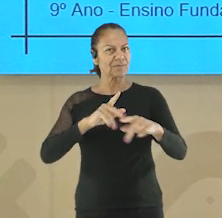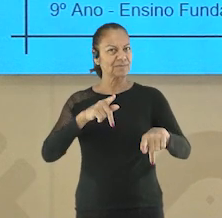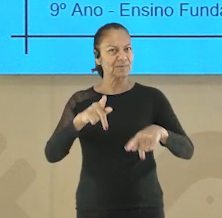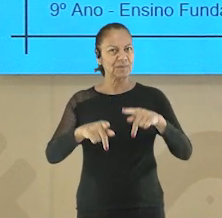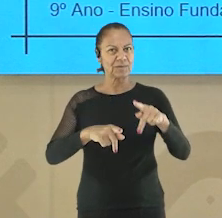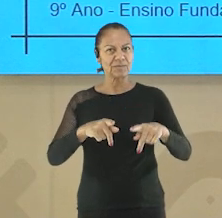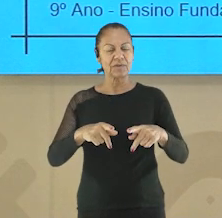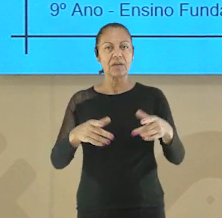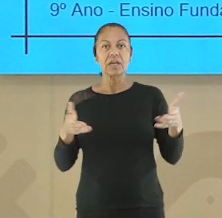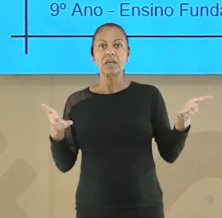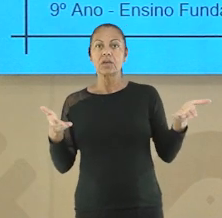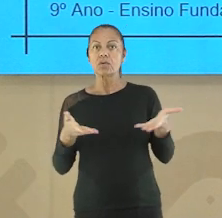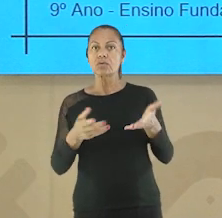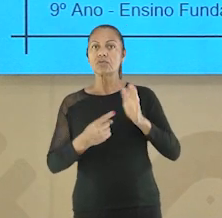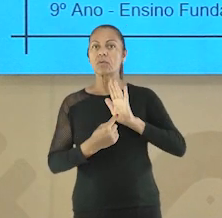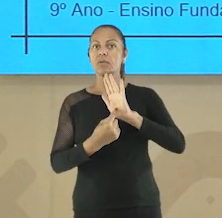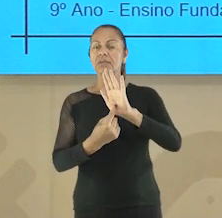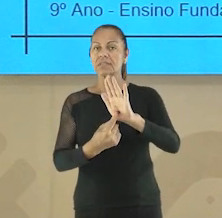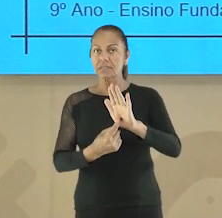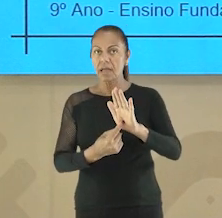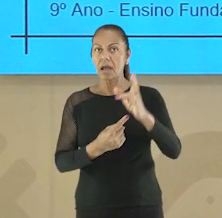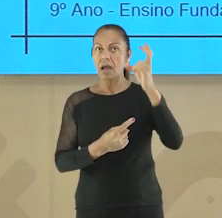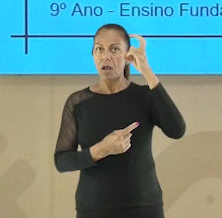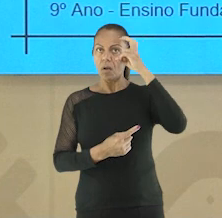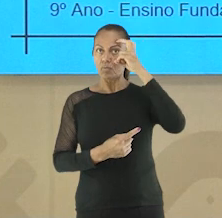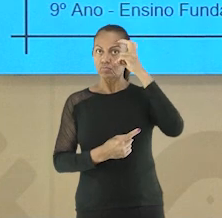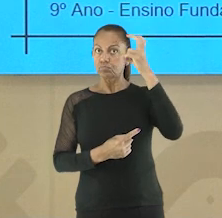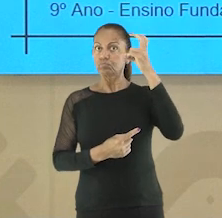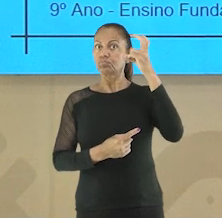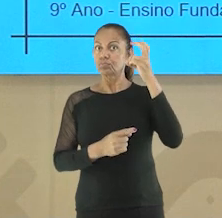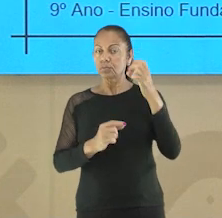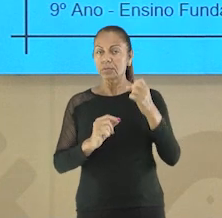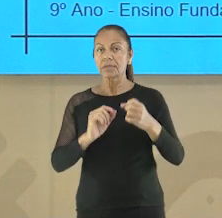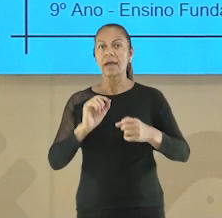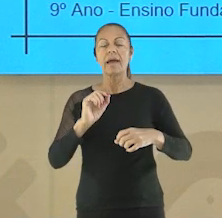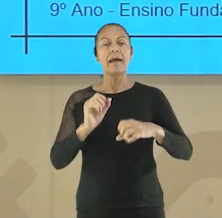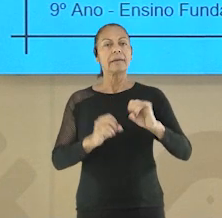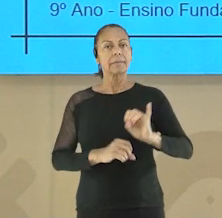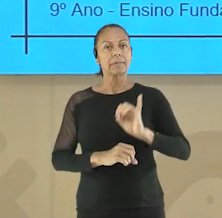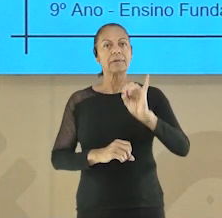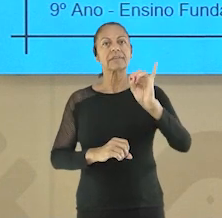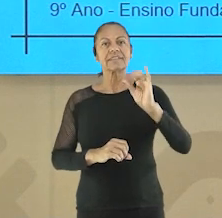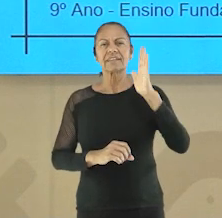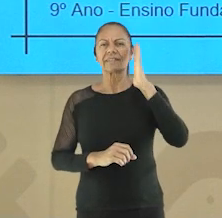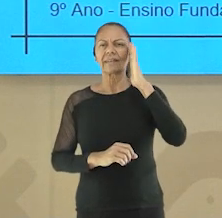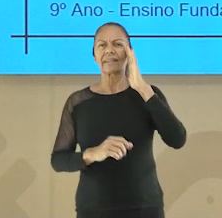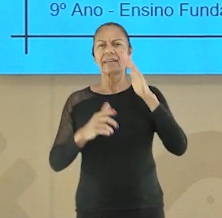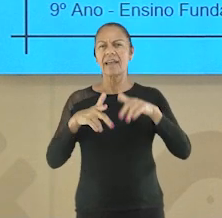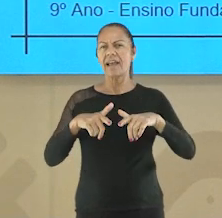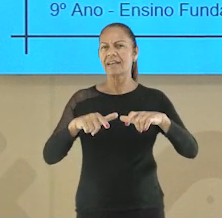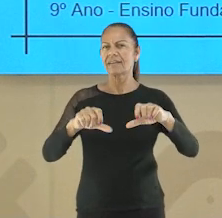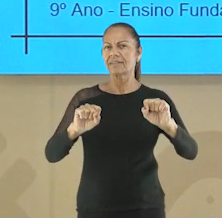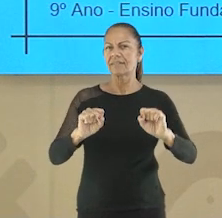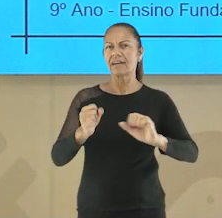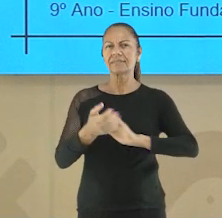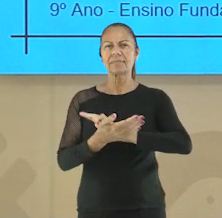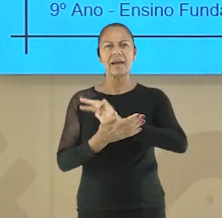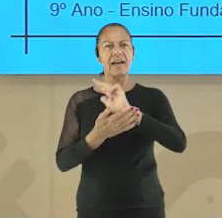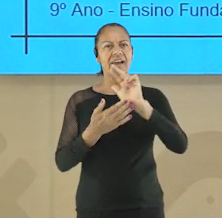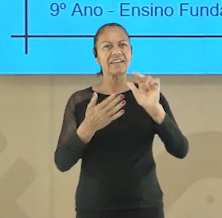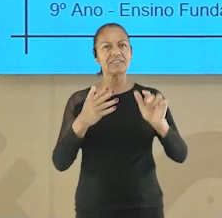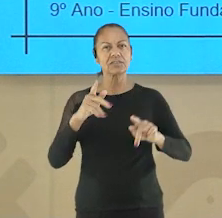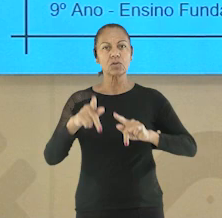uma manifestação cultural muito importante, além de entendermos como a linguagem se manifesta de diferentes formas, em